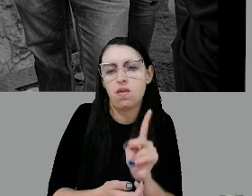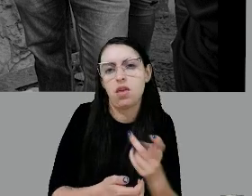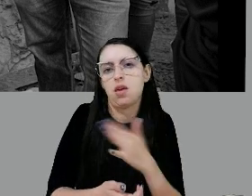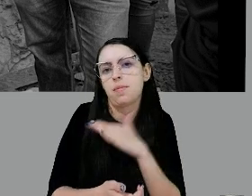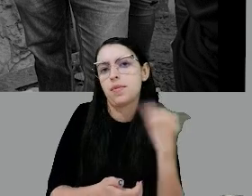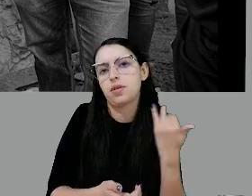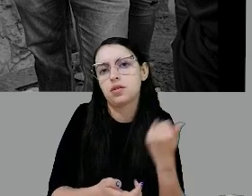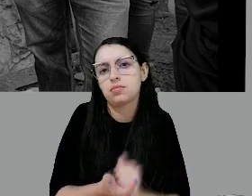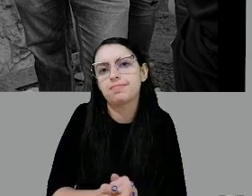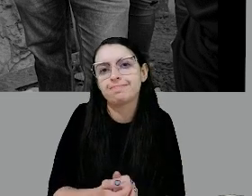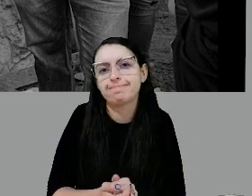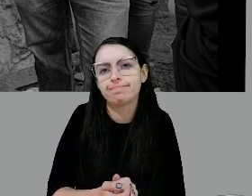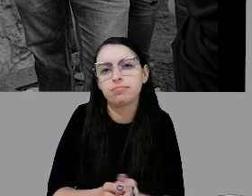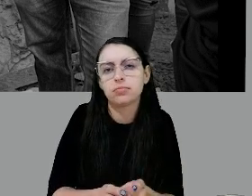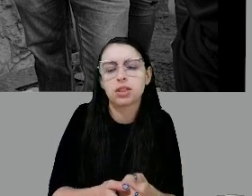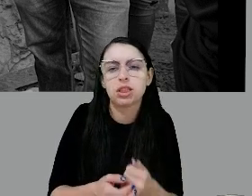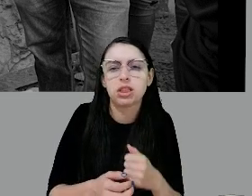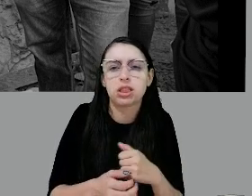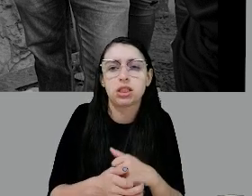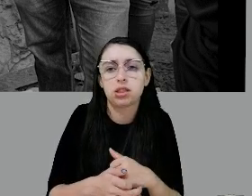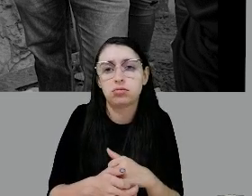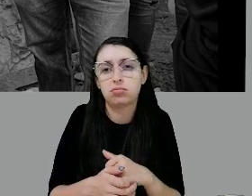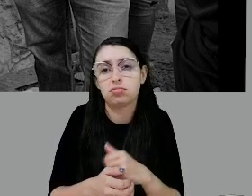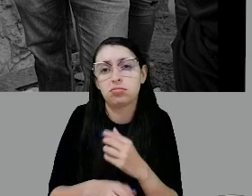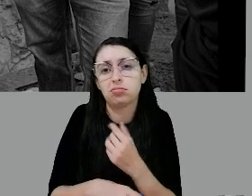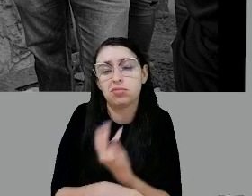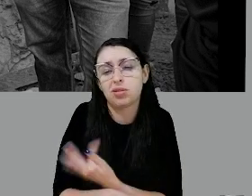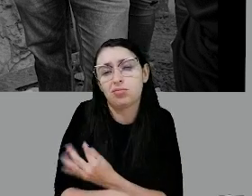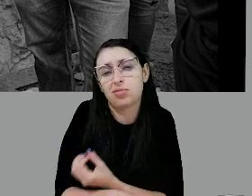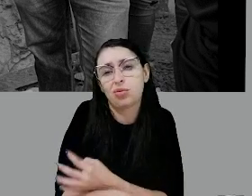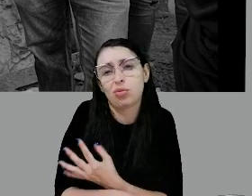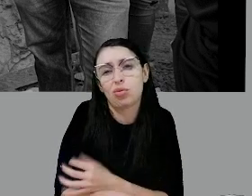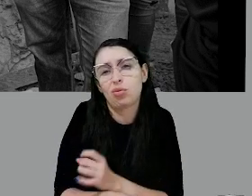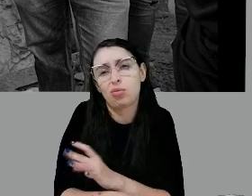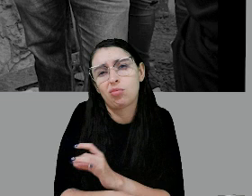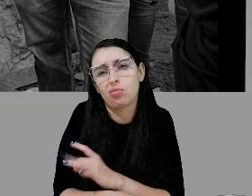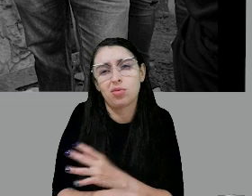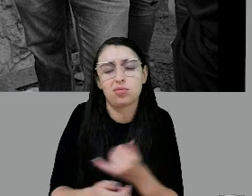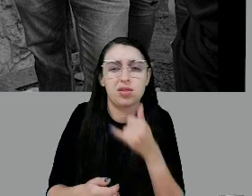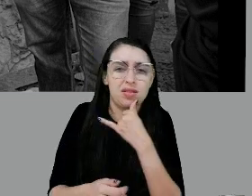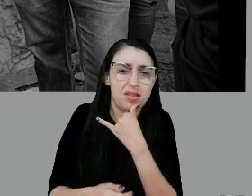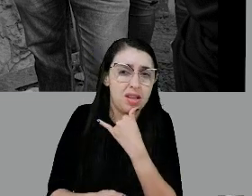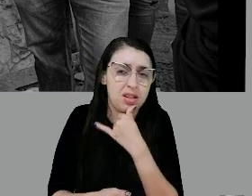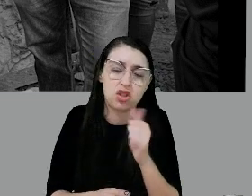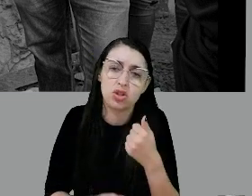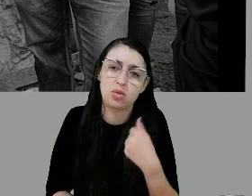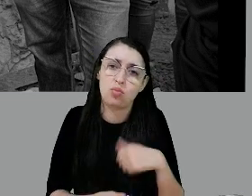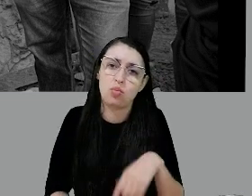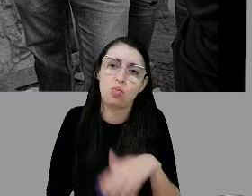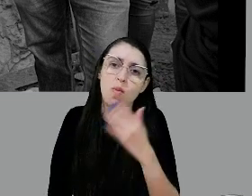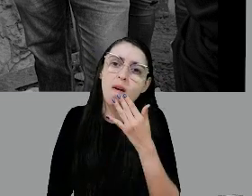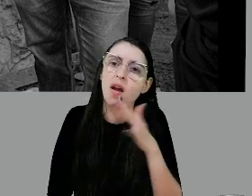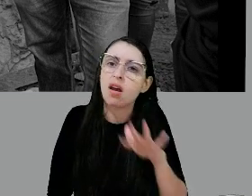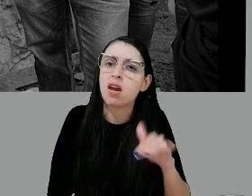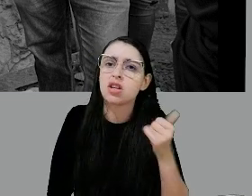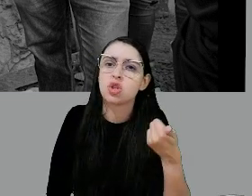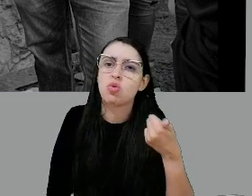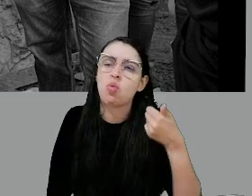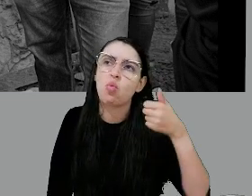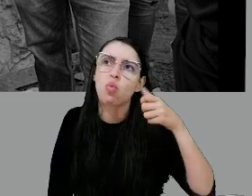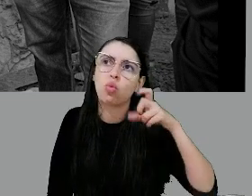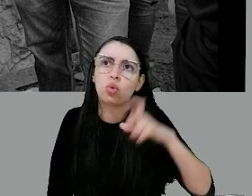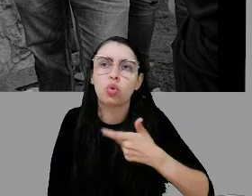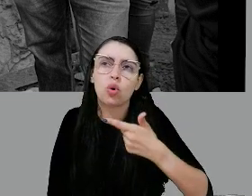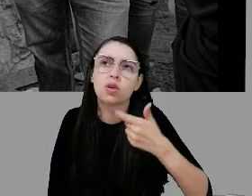E, sobretudo, a morte levando ao sofrimento de uma criança de 12 anos de idade. Então, para mim, foi praticamente